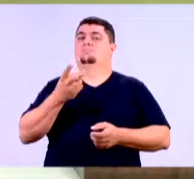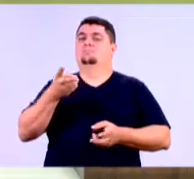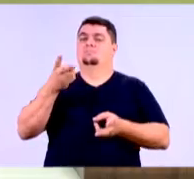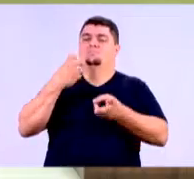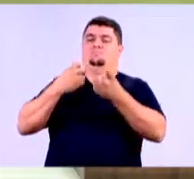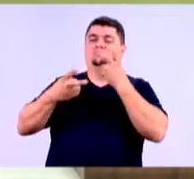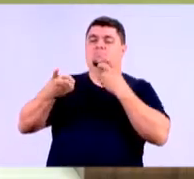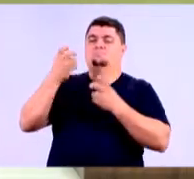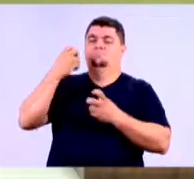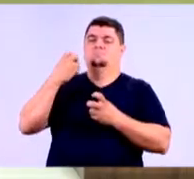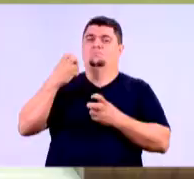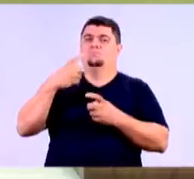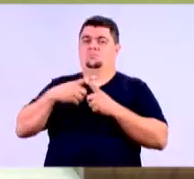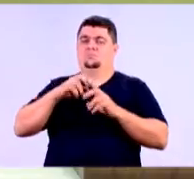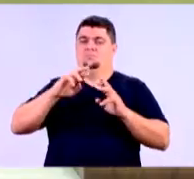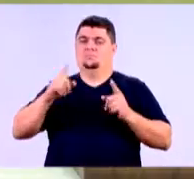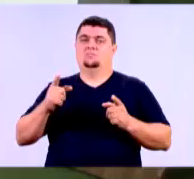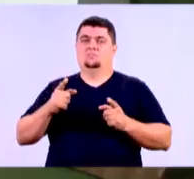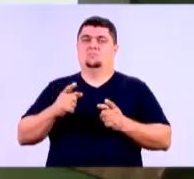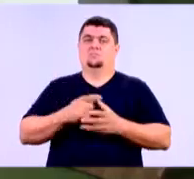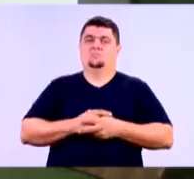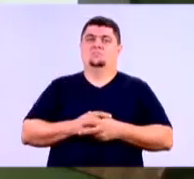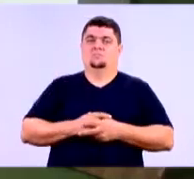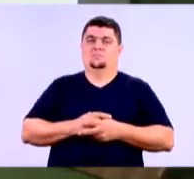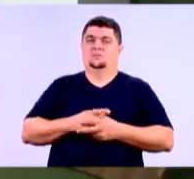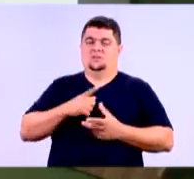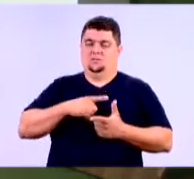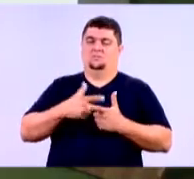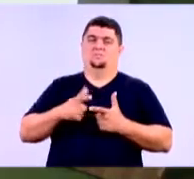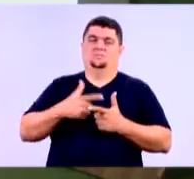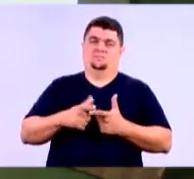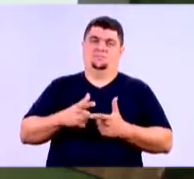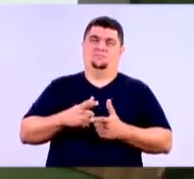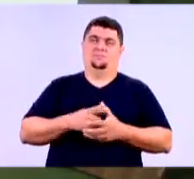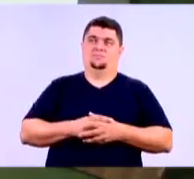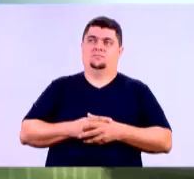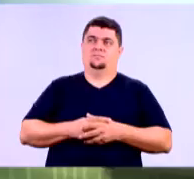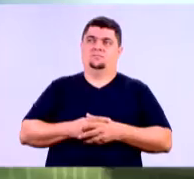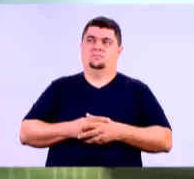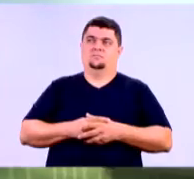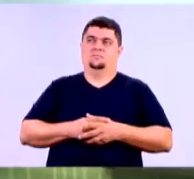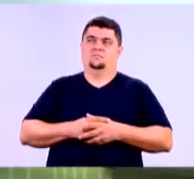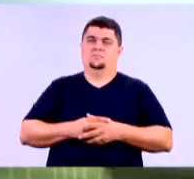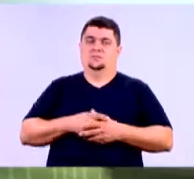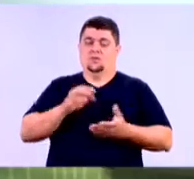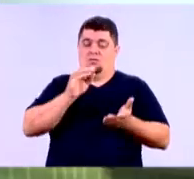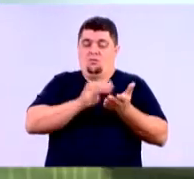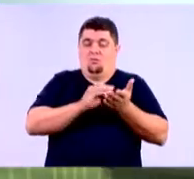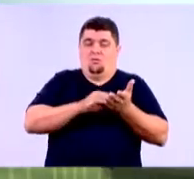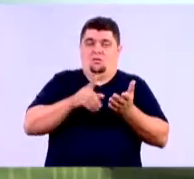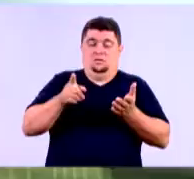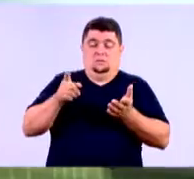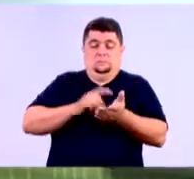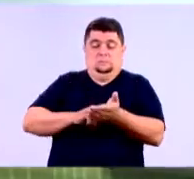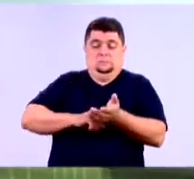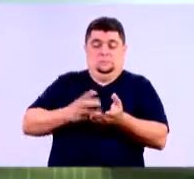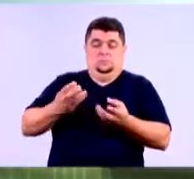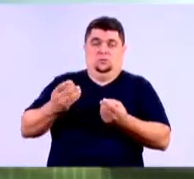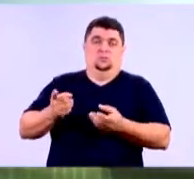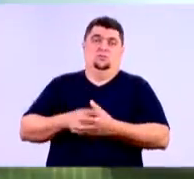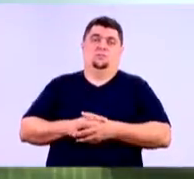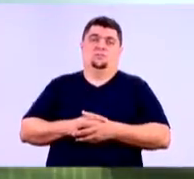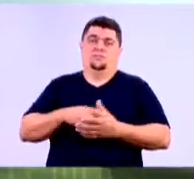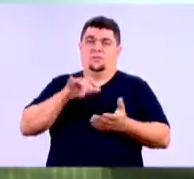pessoa, né? Às vezes faz toda a diferença. Costuma dar problema, né, professor? É. Então você pode anotar ali, né? Já fica uma observação. Essa ficha é